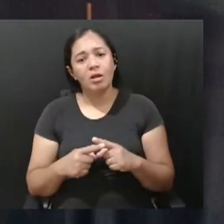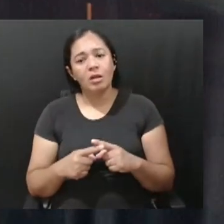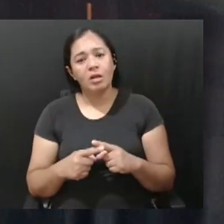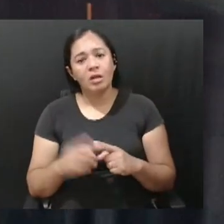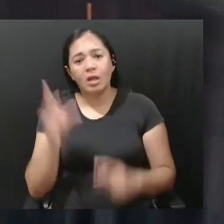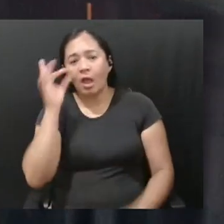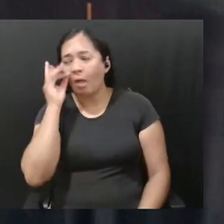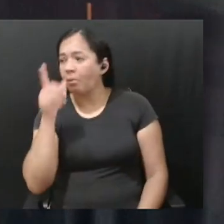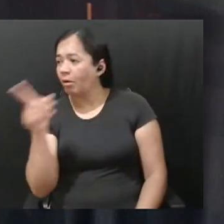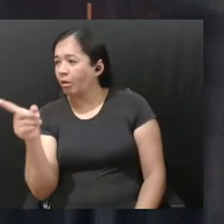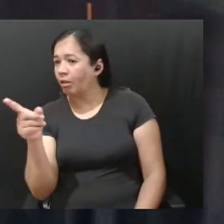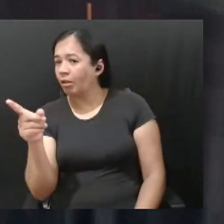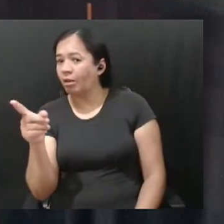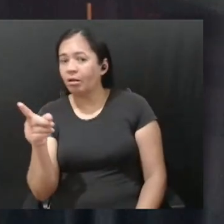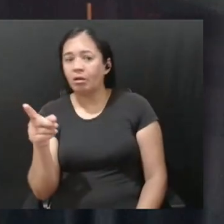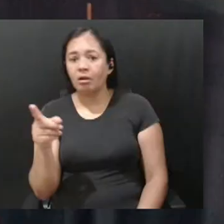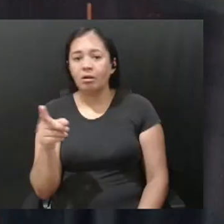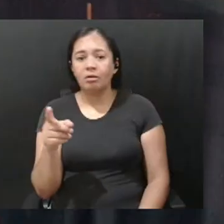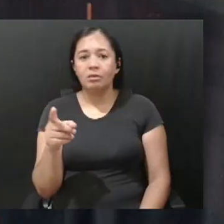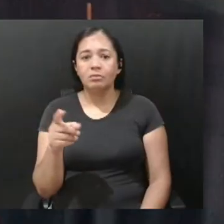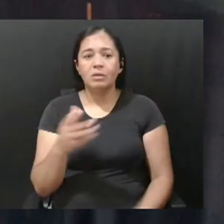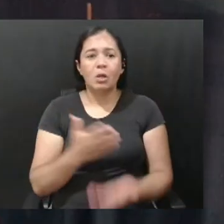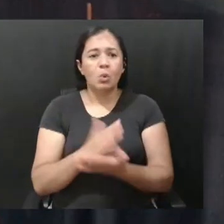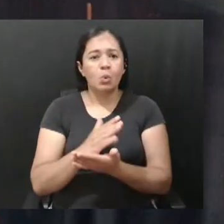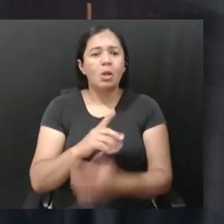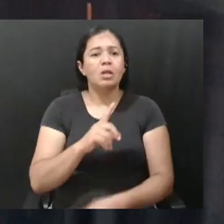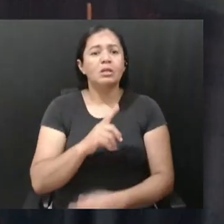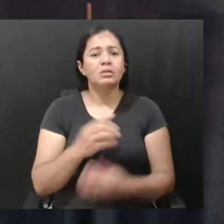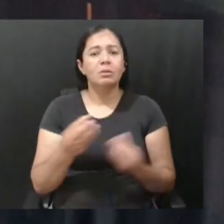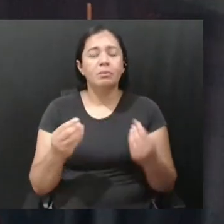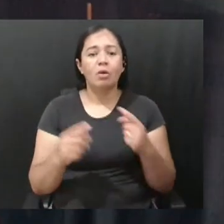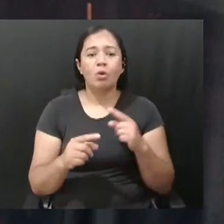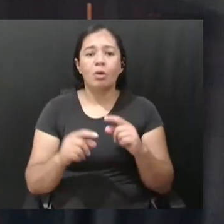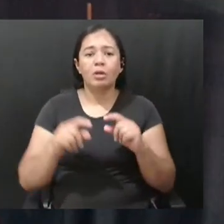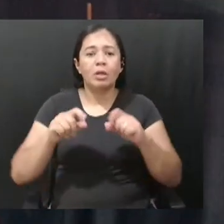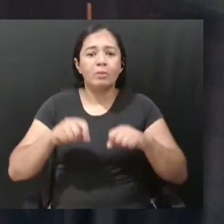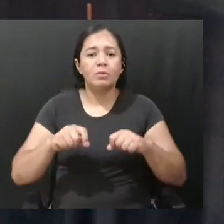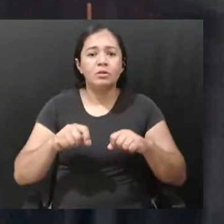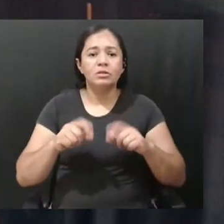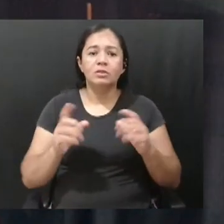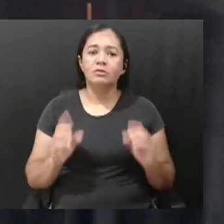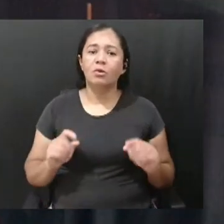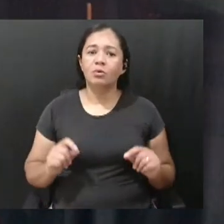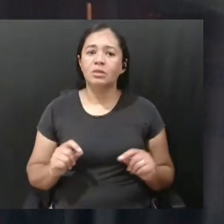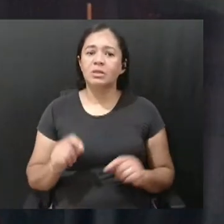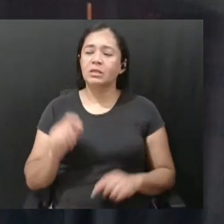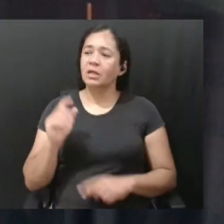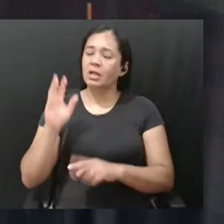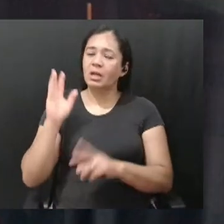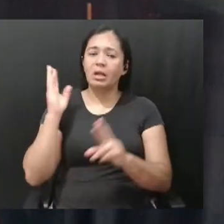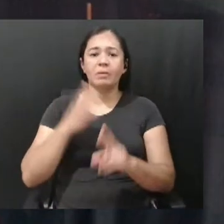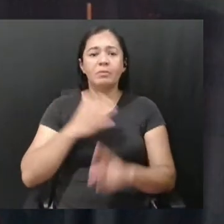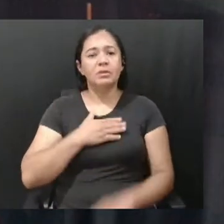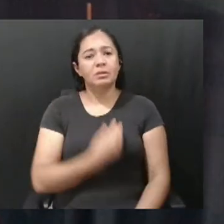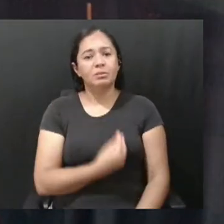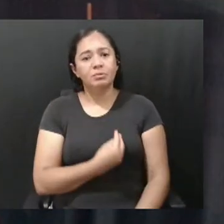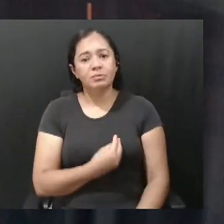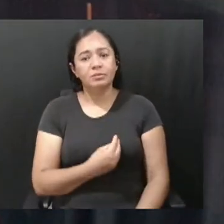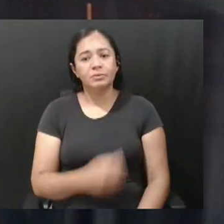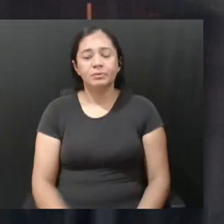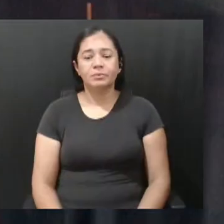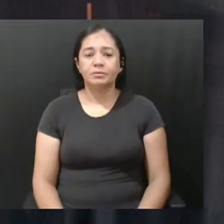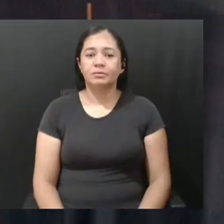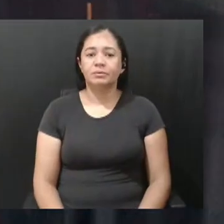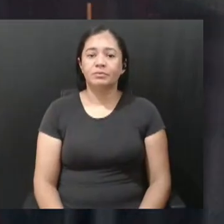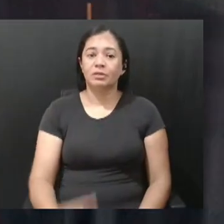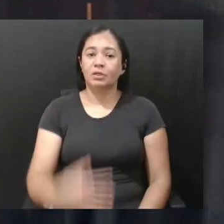Y pessoa me incomoda tanto? O que que eu posso estar carregando? O que que ela representa para mim?", né. Uhum. Então, é uma maneira também,